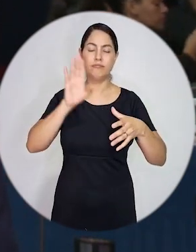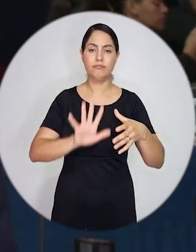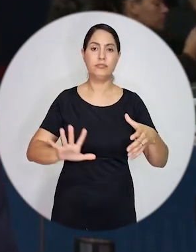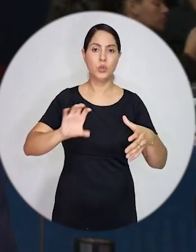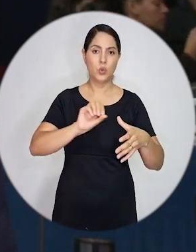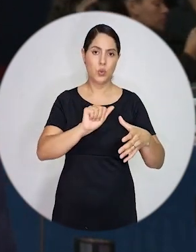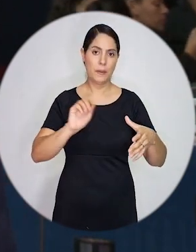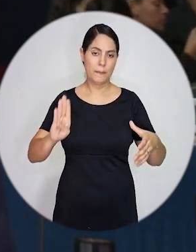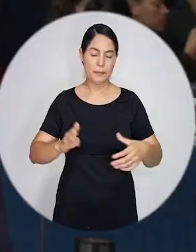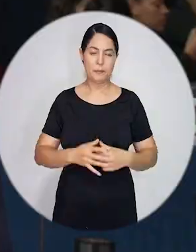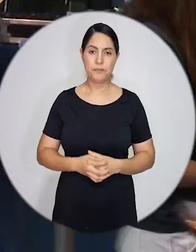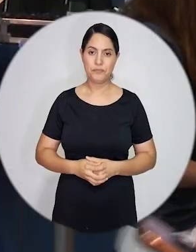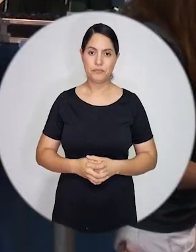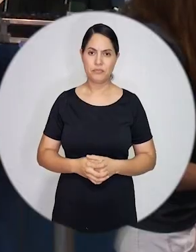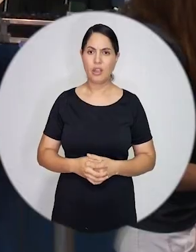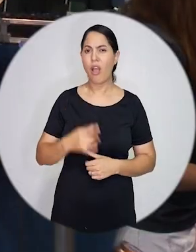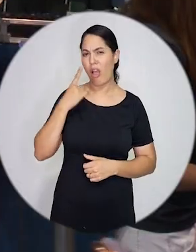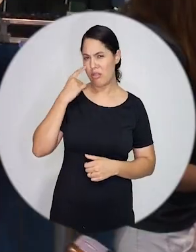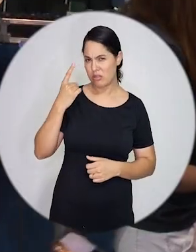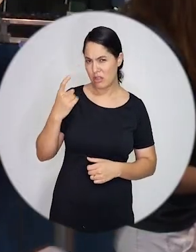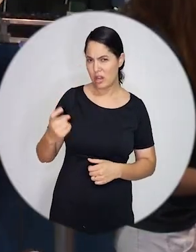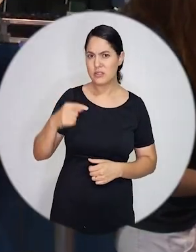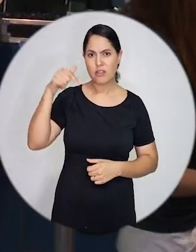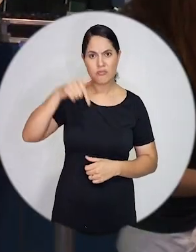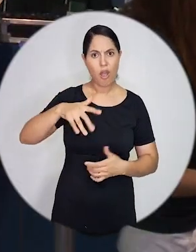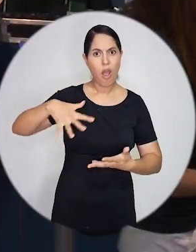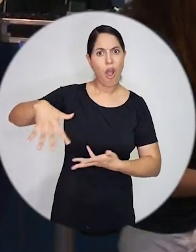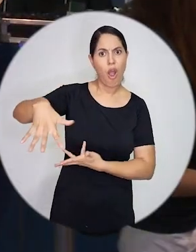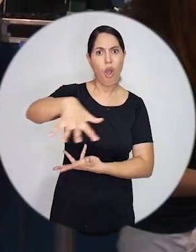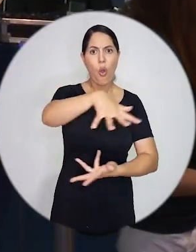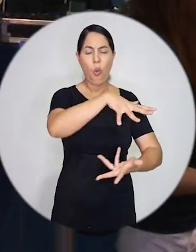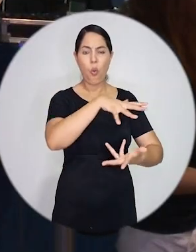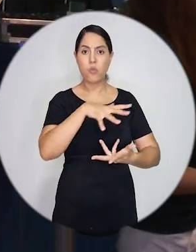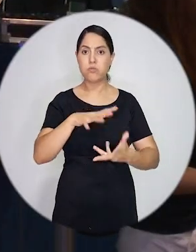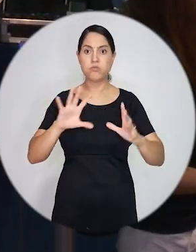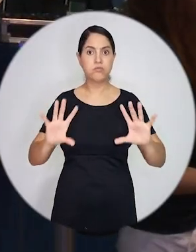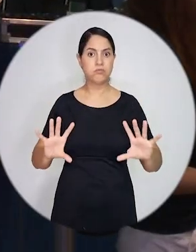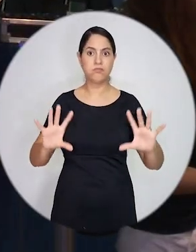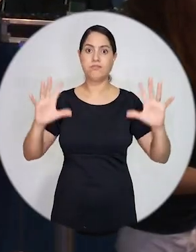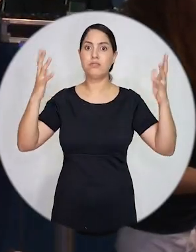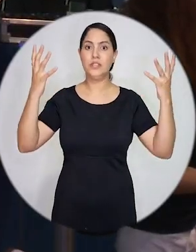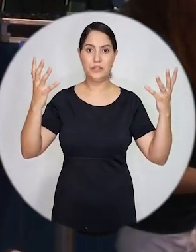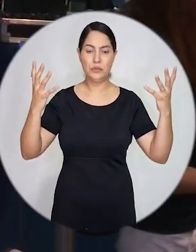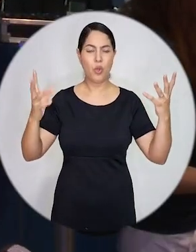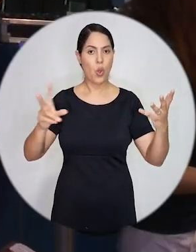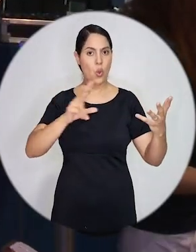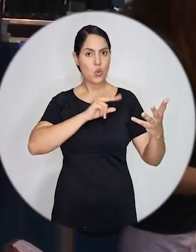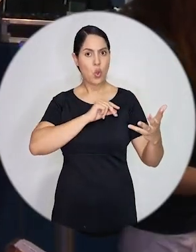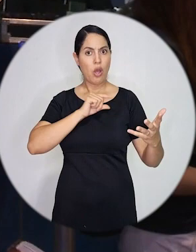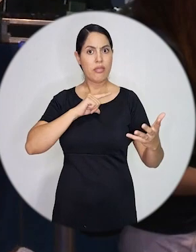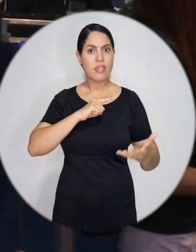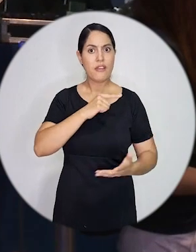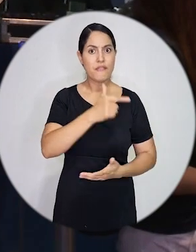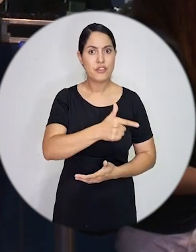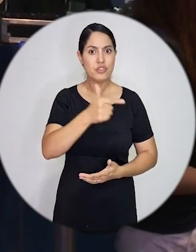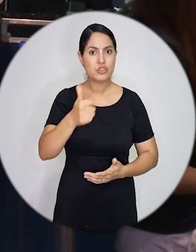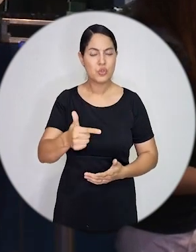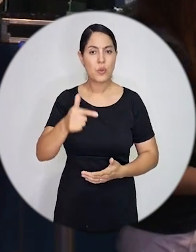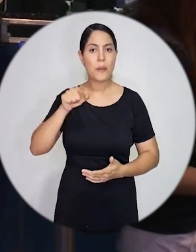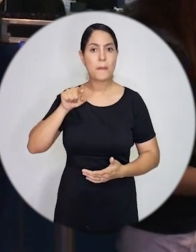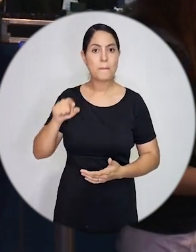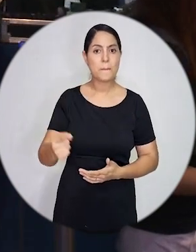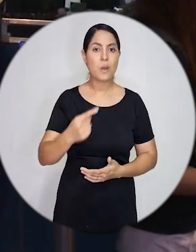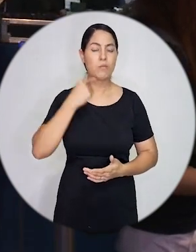Conferência Nacional da OAB. Es muy interesante poder venir al mayor evento de la abogacía mundial, encontrar un evento